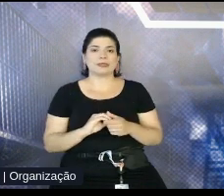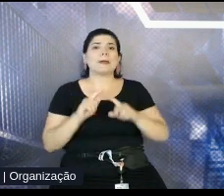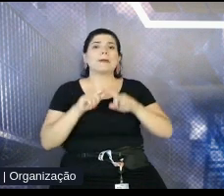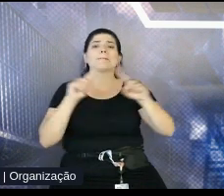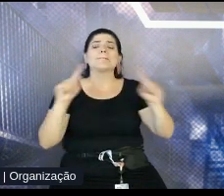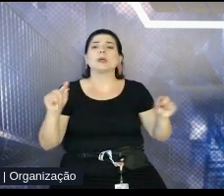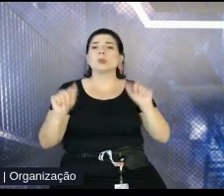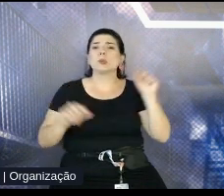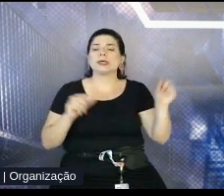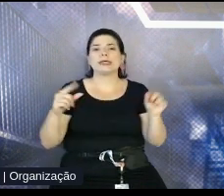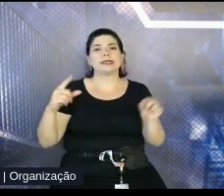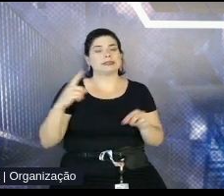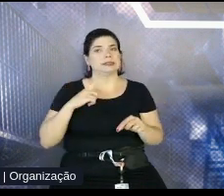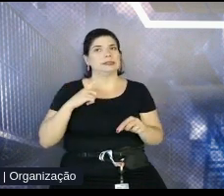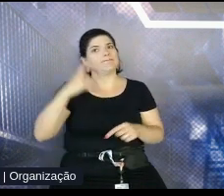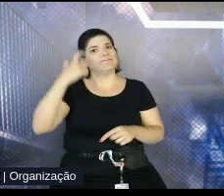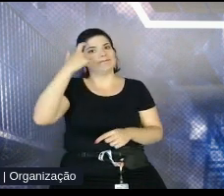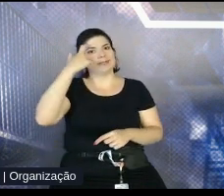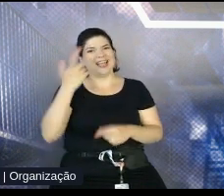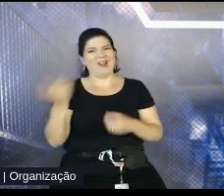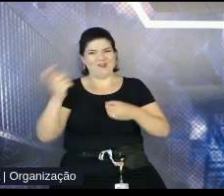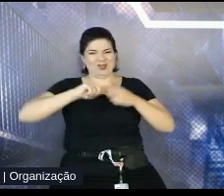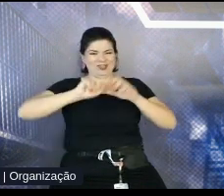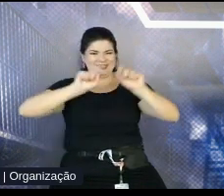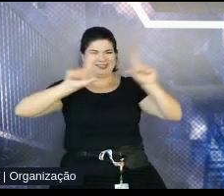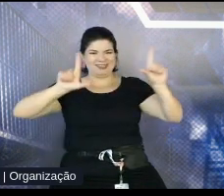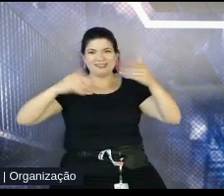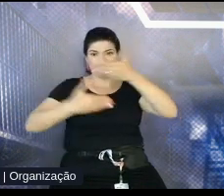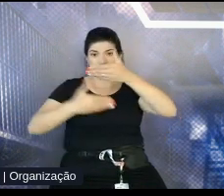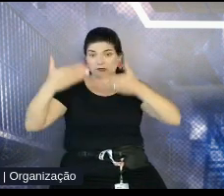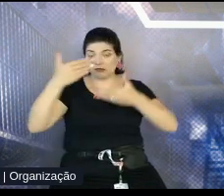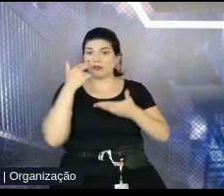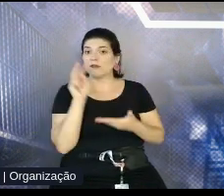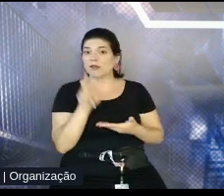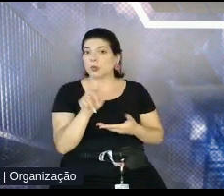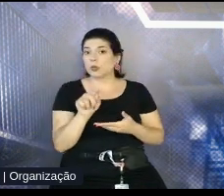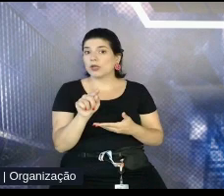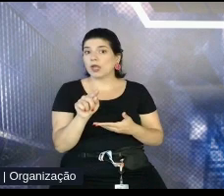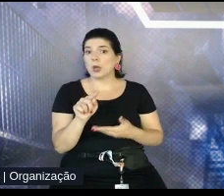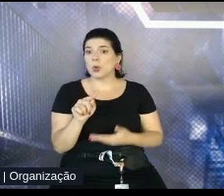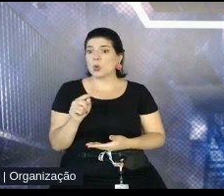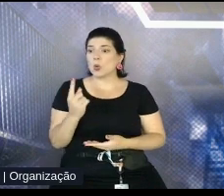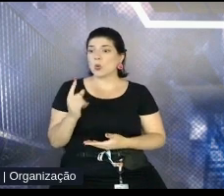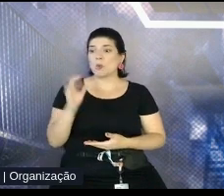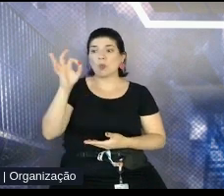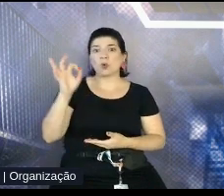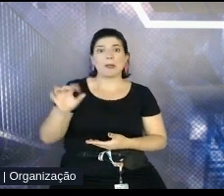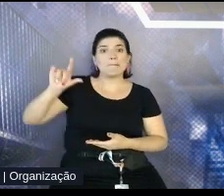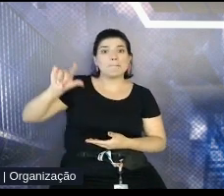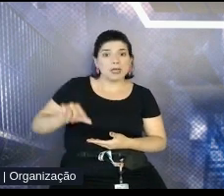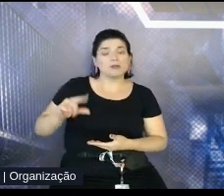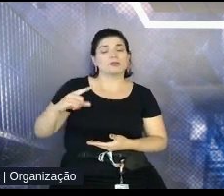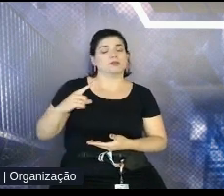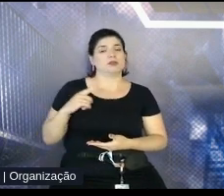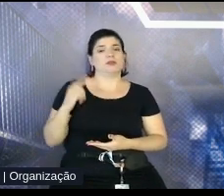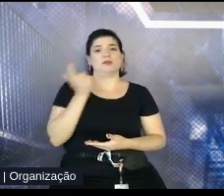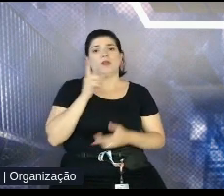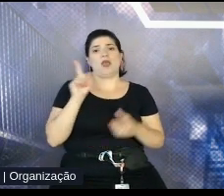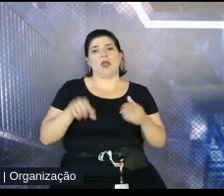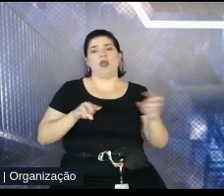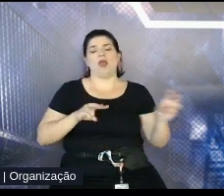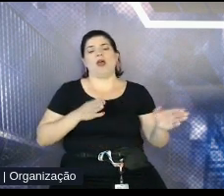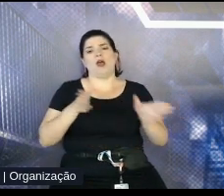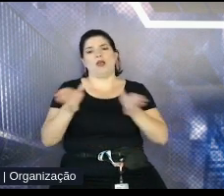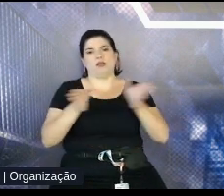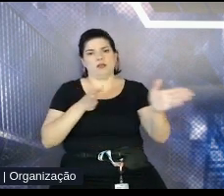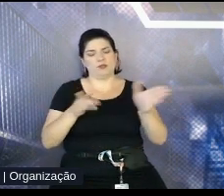contraste quando a gente volta no slide anterior e a gente vê que menos de 1% dos sites brasileiros são desenvolvidos com práticas acessíveis.